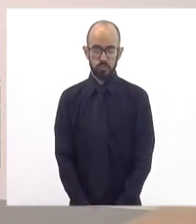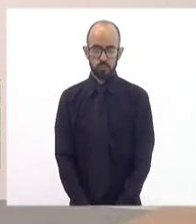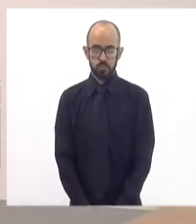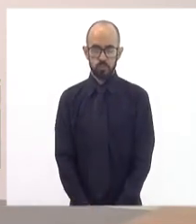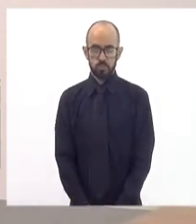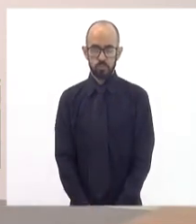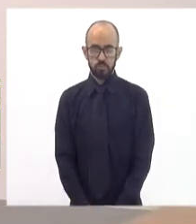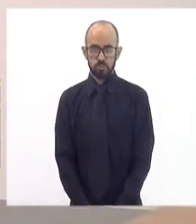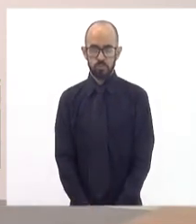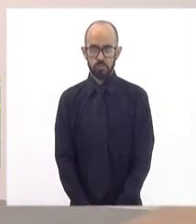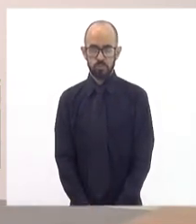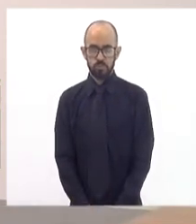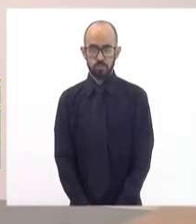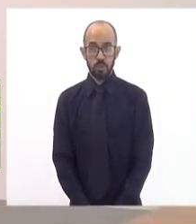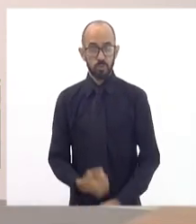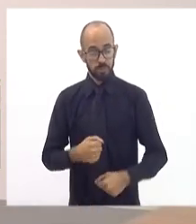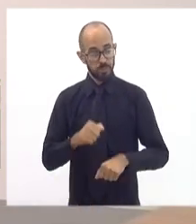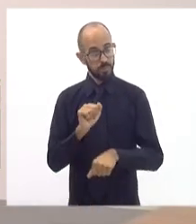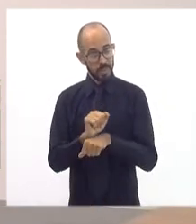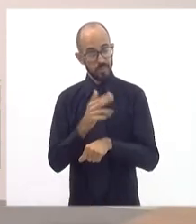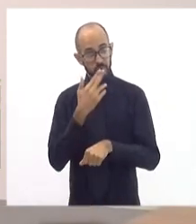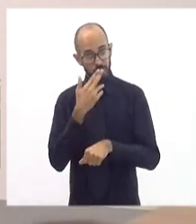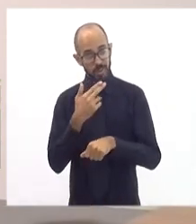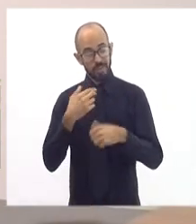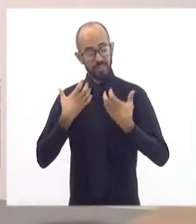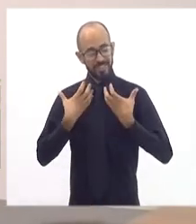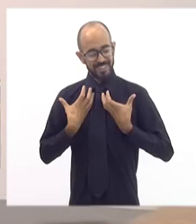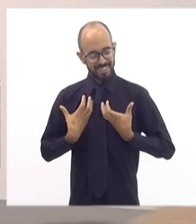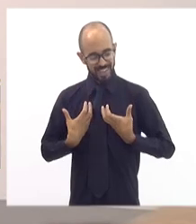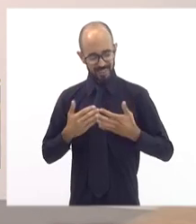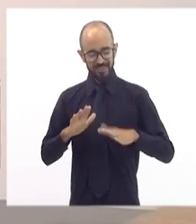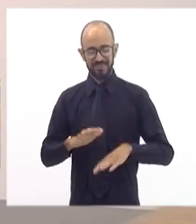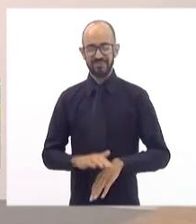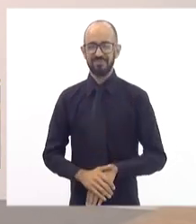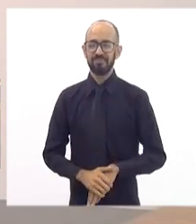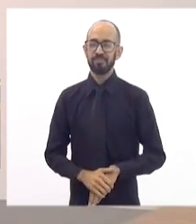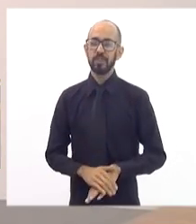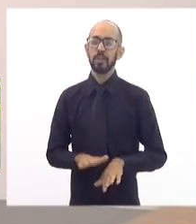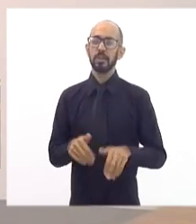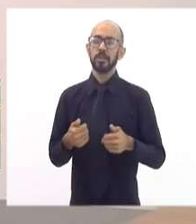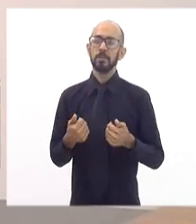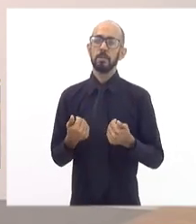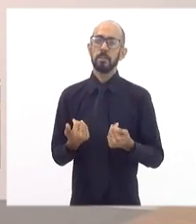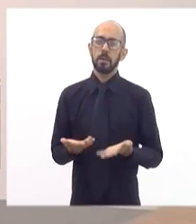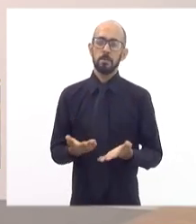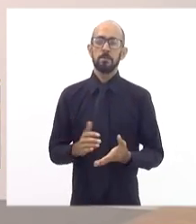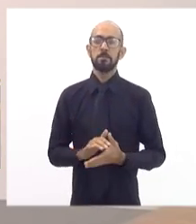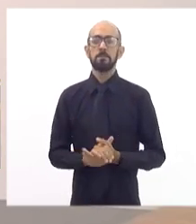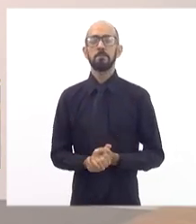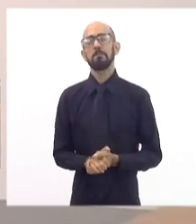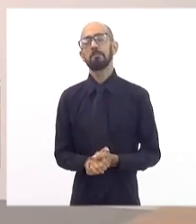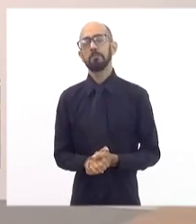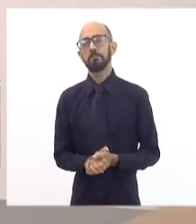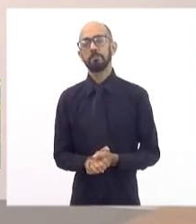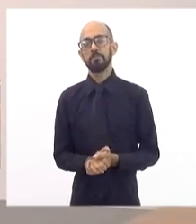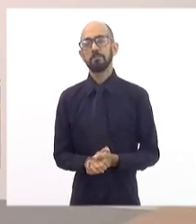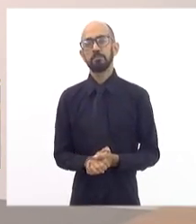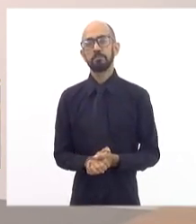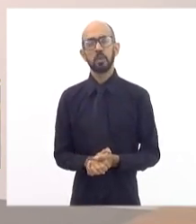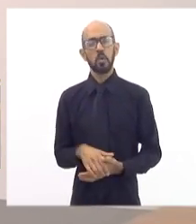andei muito tempo parar de fumar tô cansado e enfim eu eu eu eu